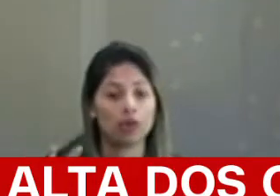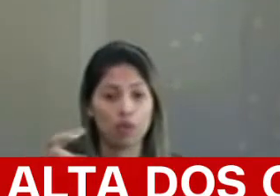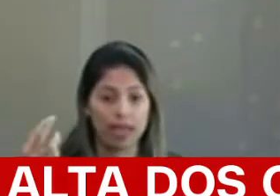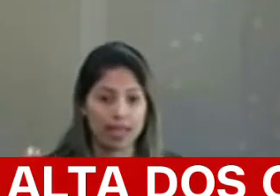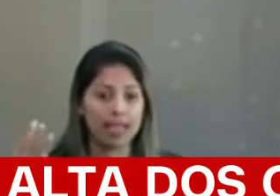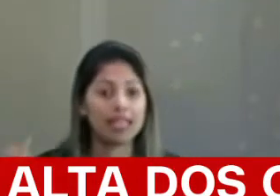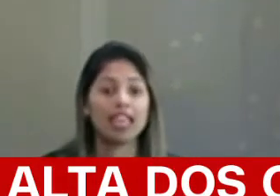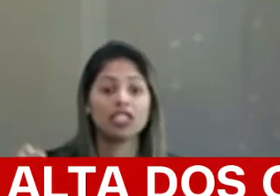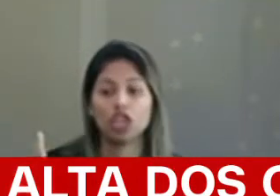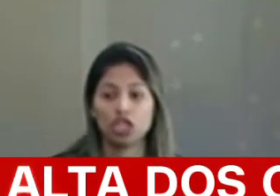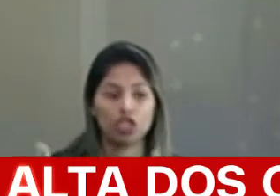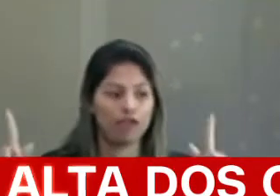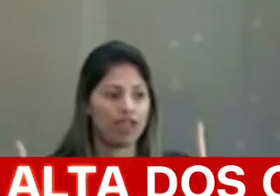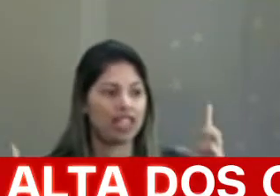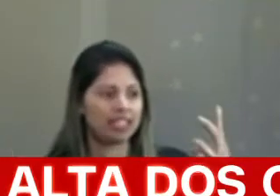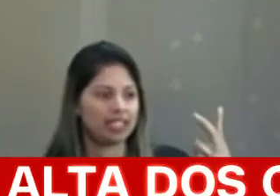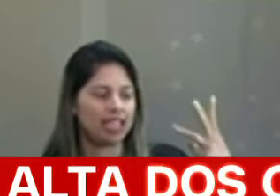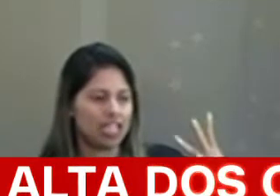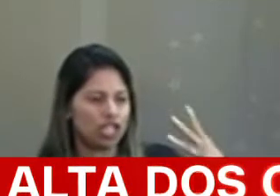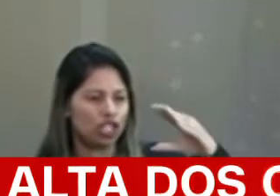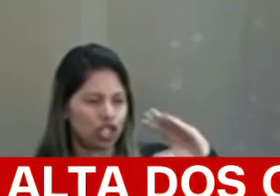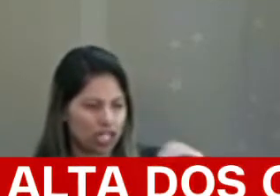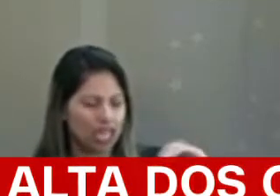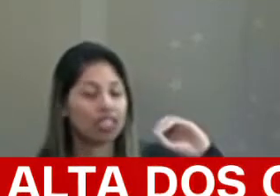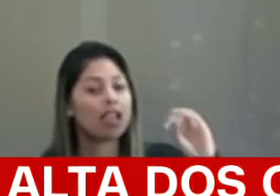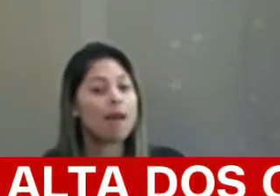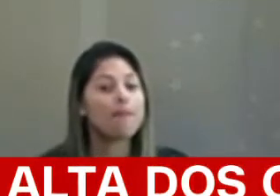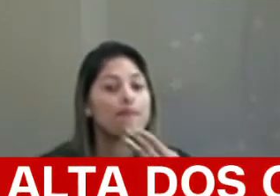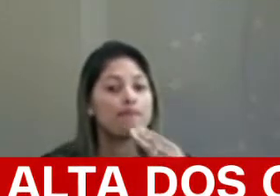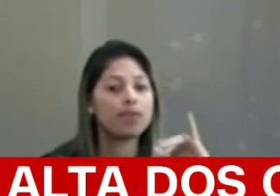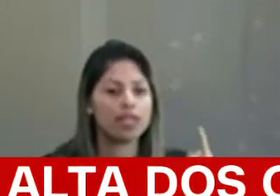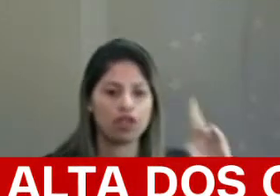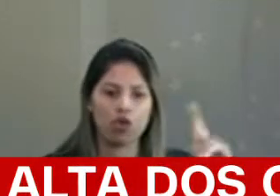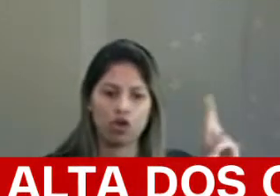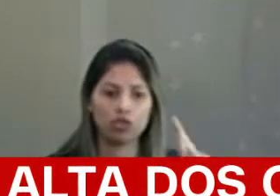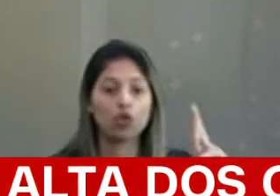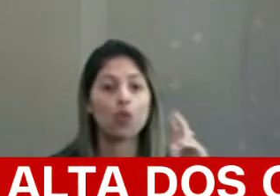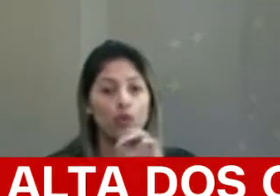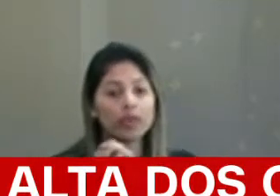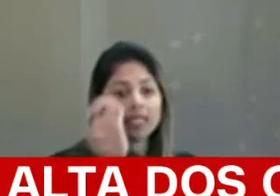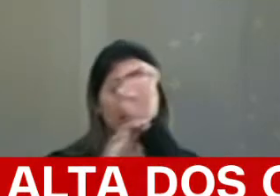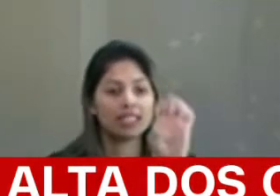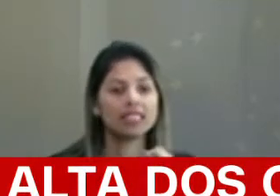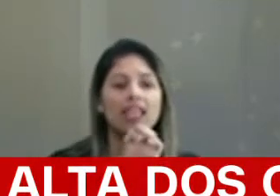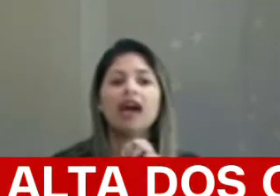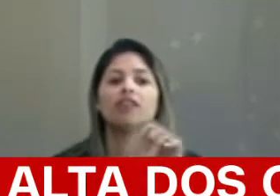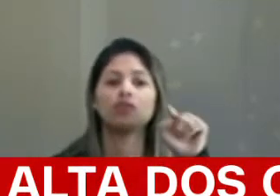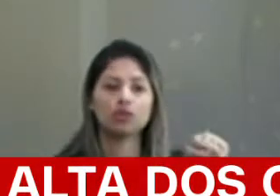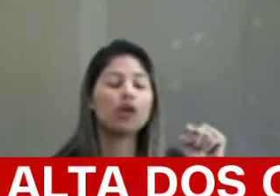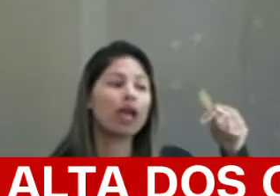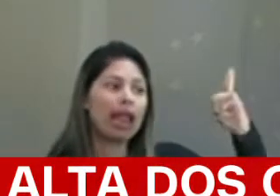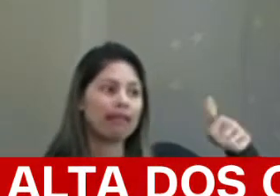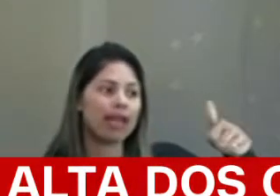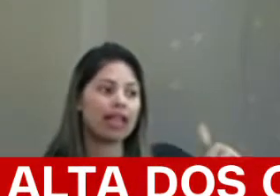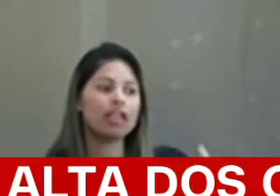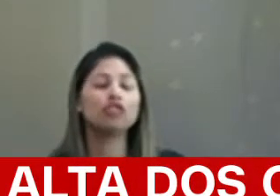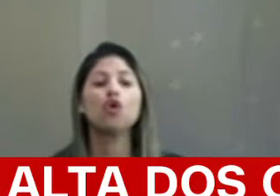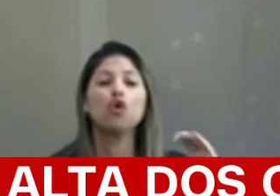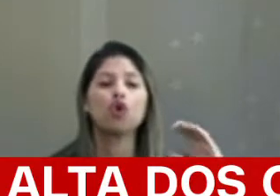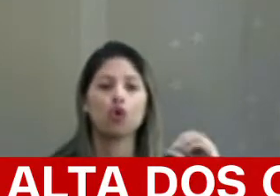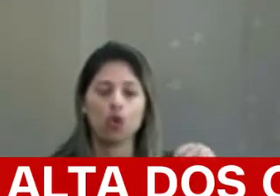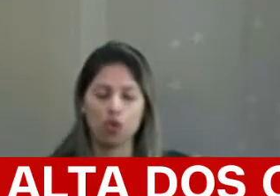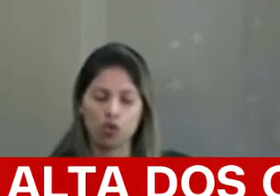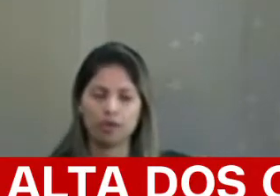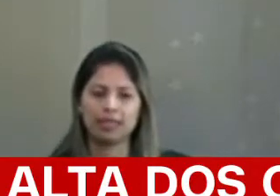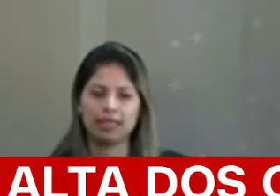diferença de 30 bilhões o impacto para os estados naquela previsão estimada pelo CONCEFAZ.